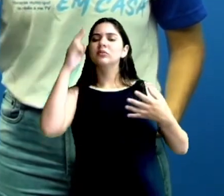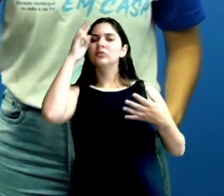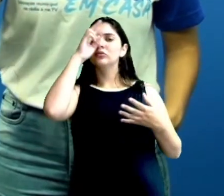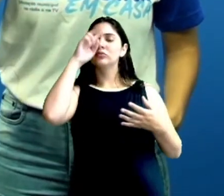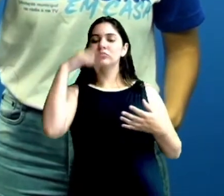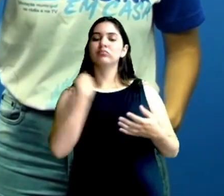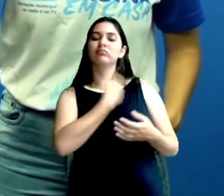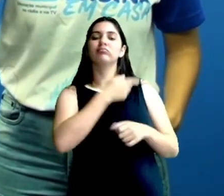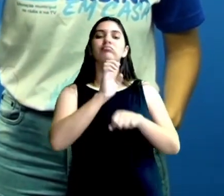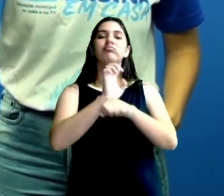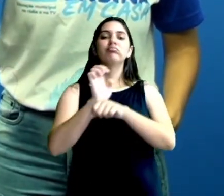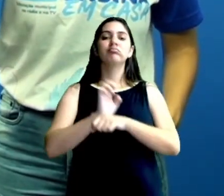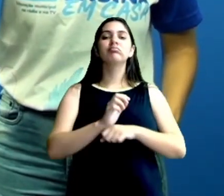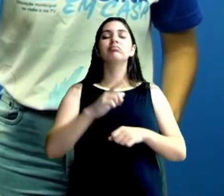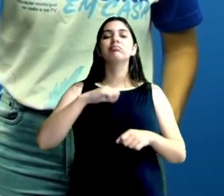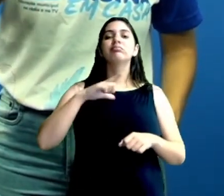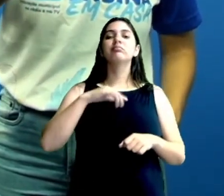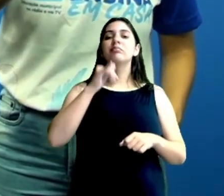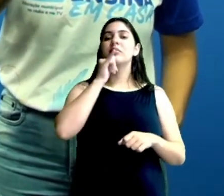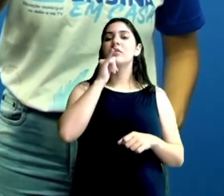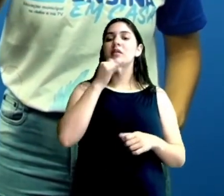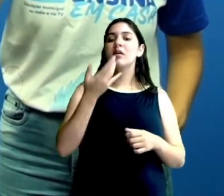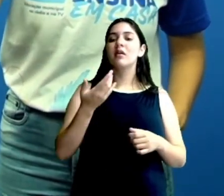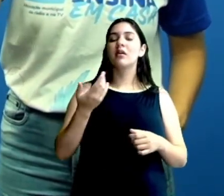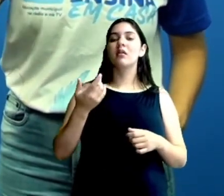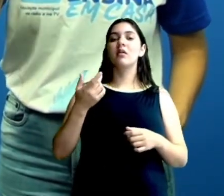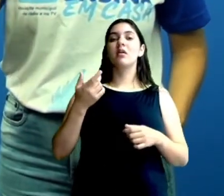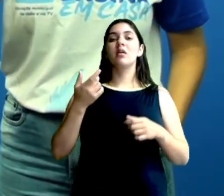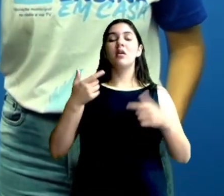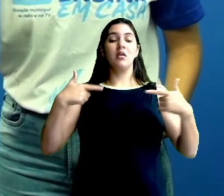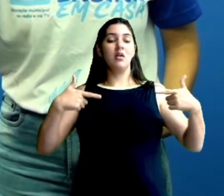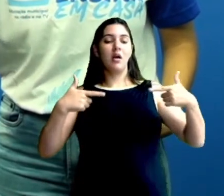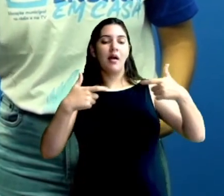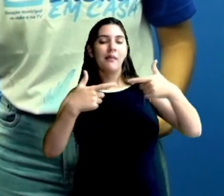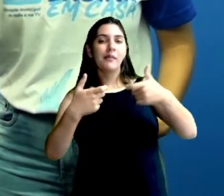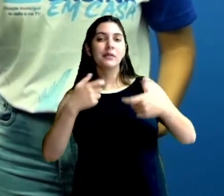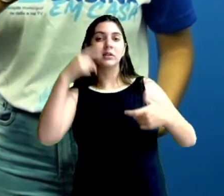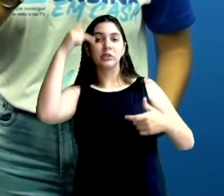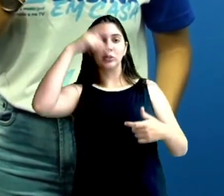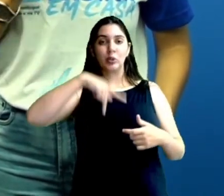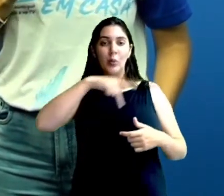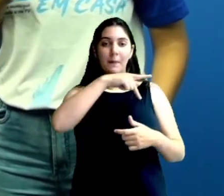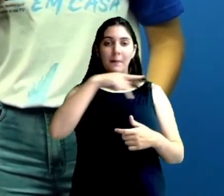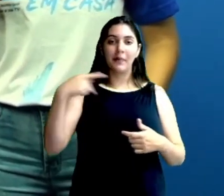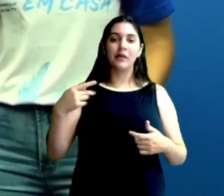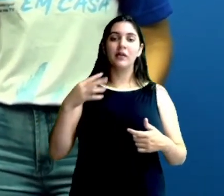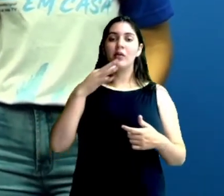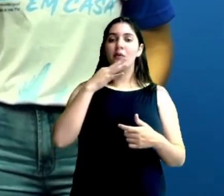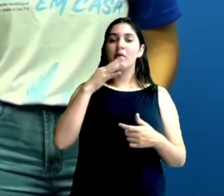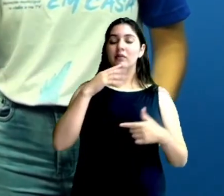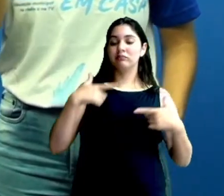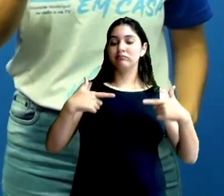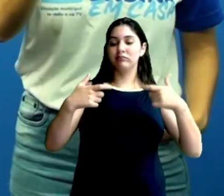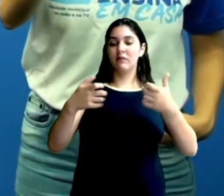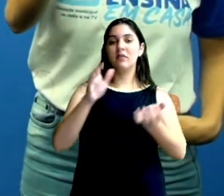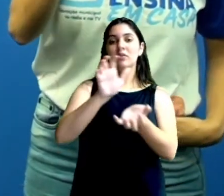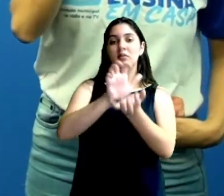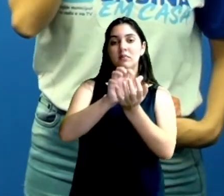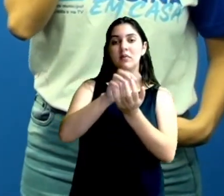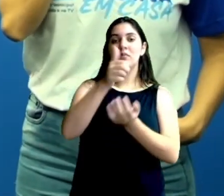estado, citei, por exemplo, a Revolução dos Padres, que é conhecida como Revolução Pernambucana,